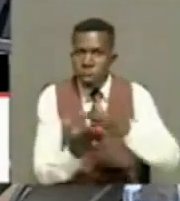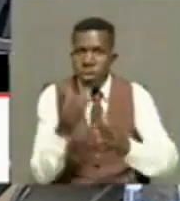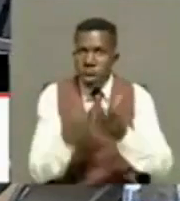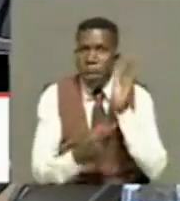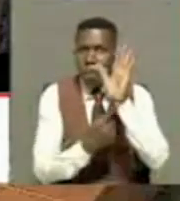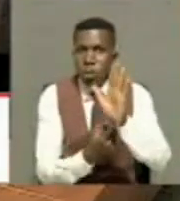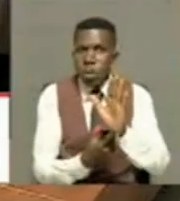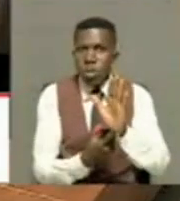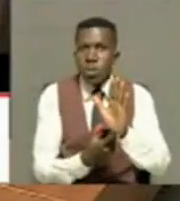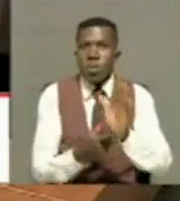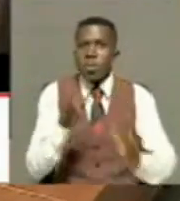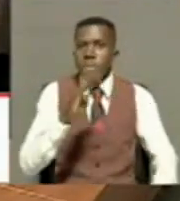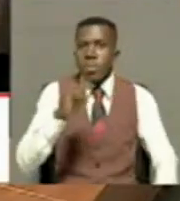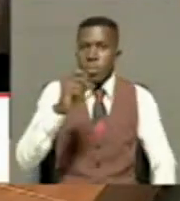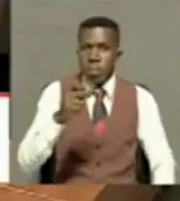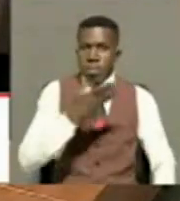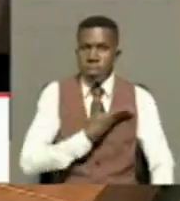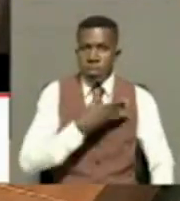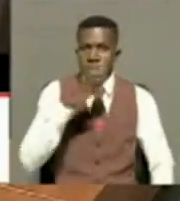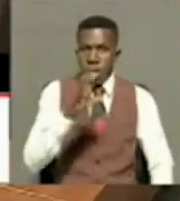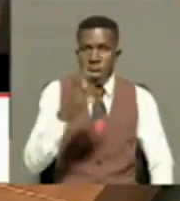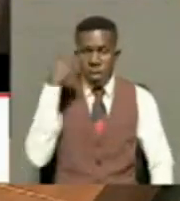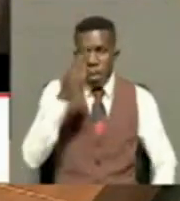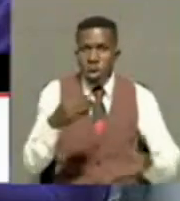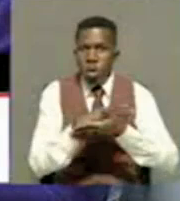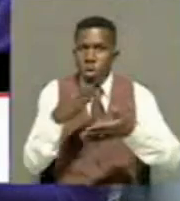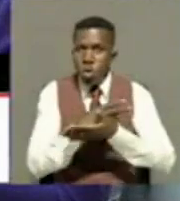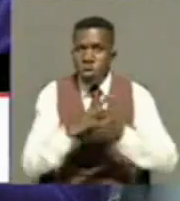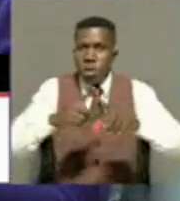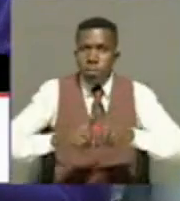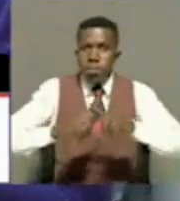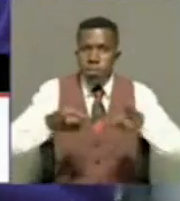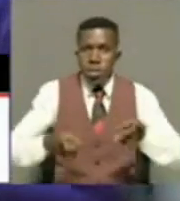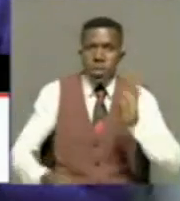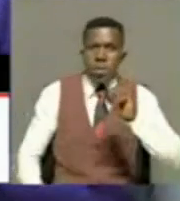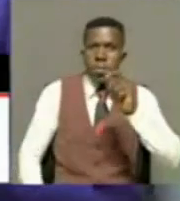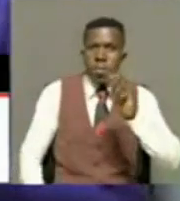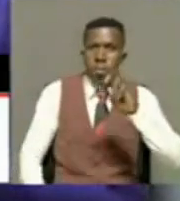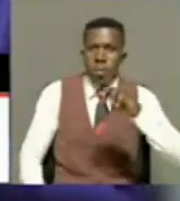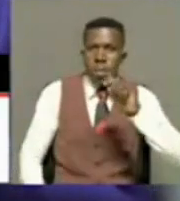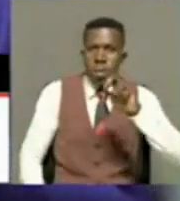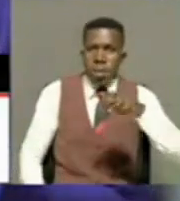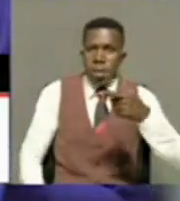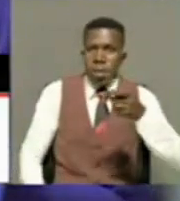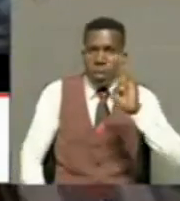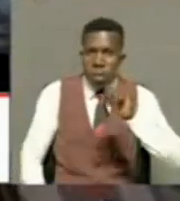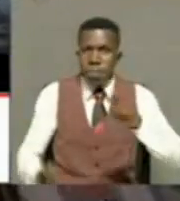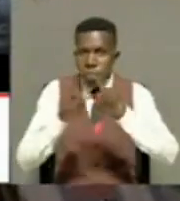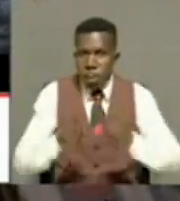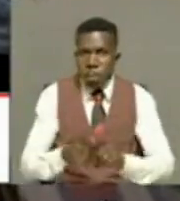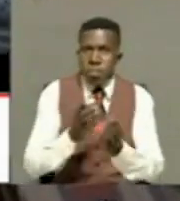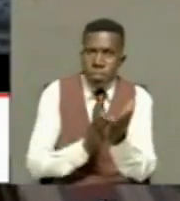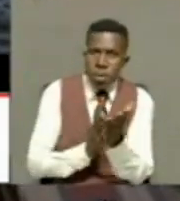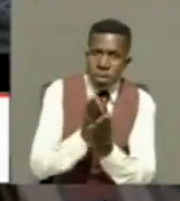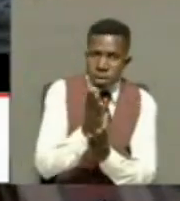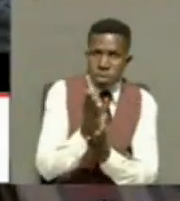SADC para a proteção de novas variedades de sementes, direito dos melhoradores e obtentores